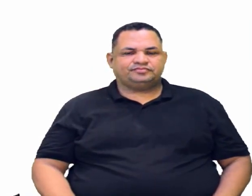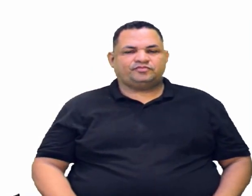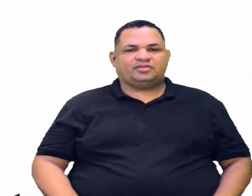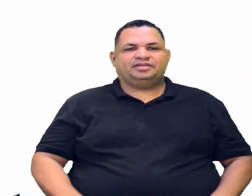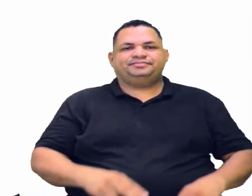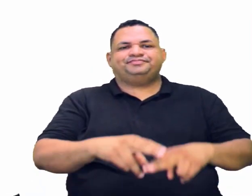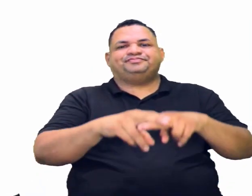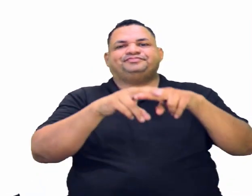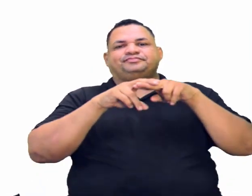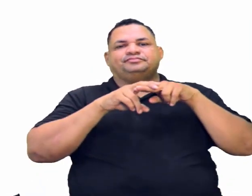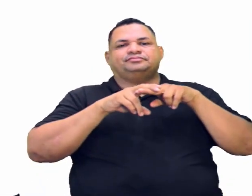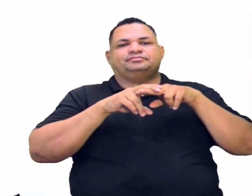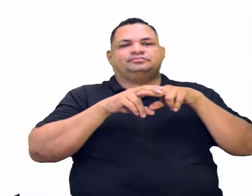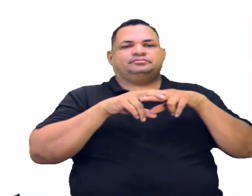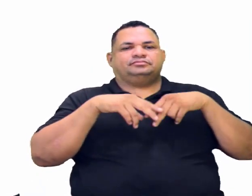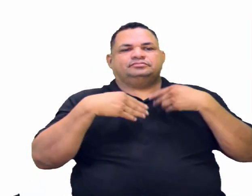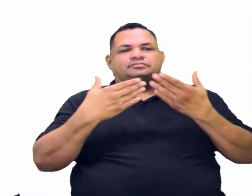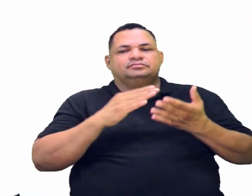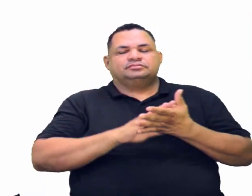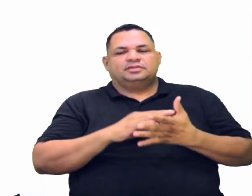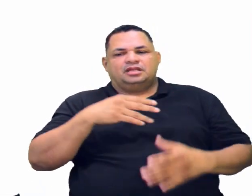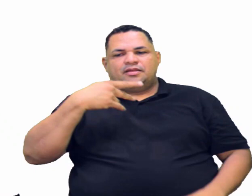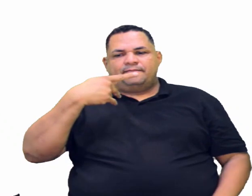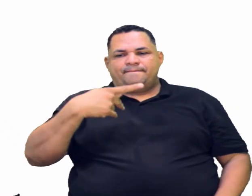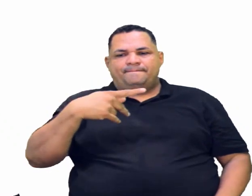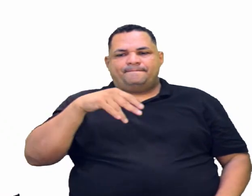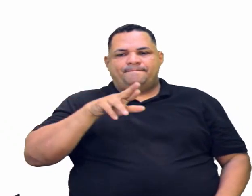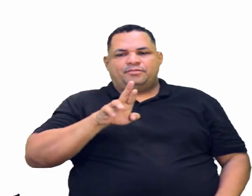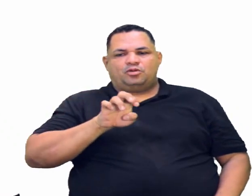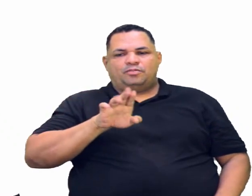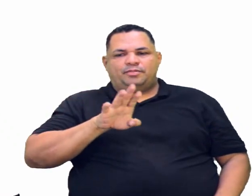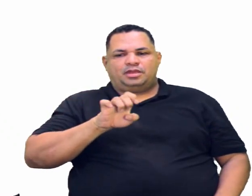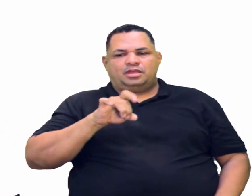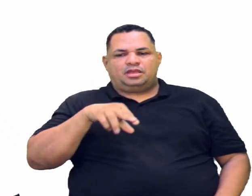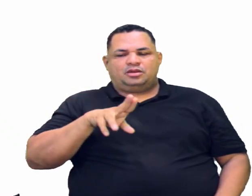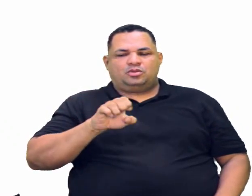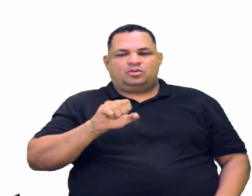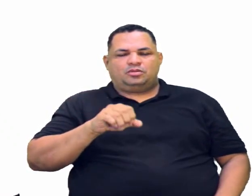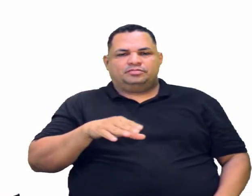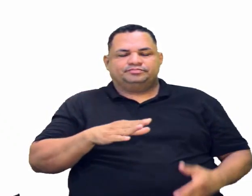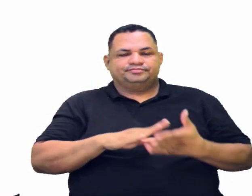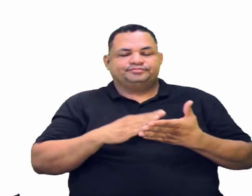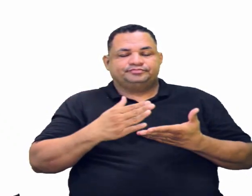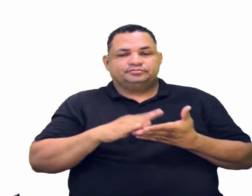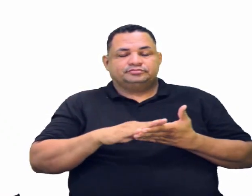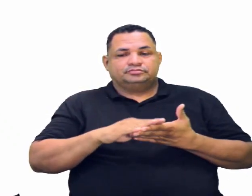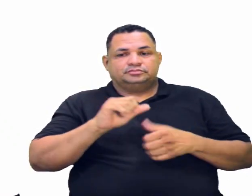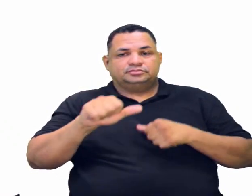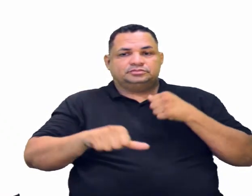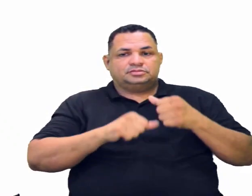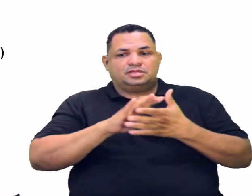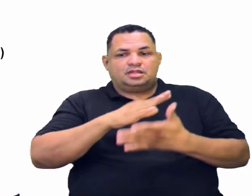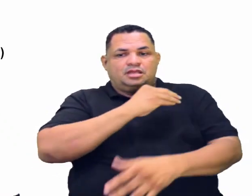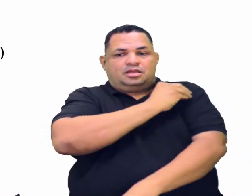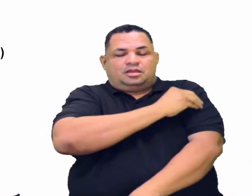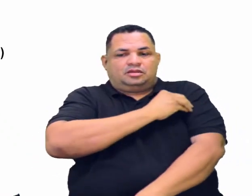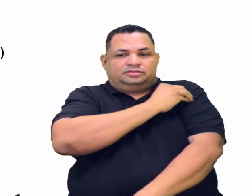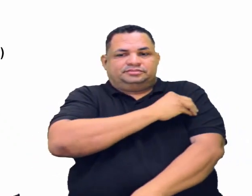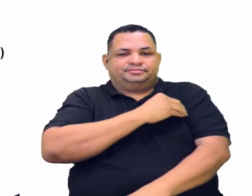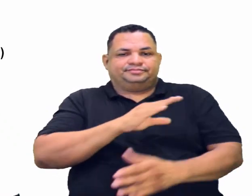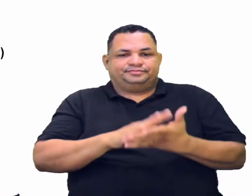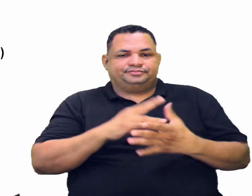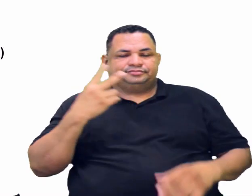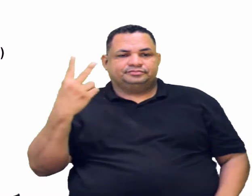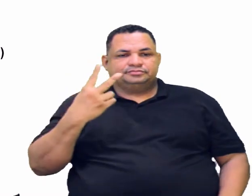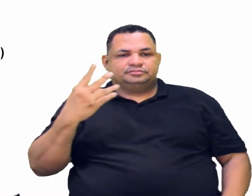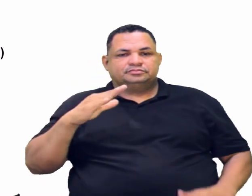isso que a partir do propeno, buteno, os nossos álcools a ser formados serão álcools secundários. Outra maneira de